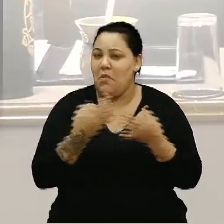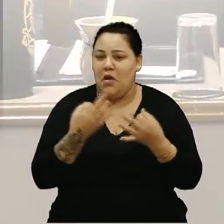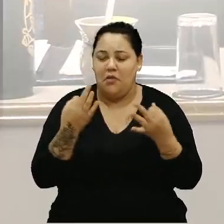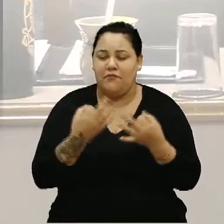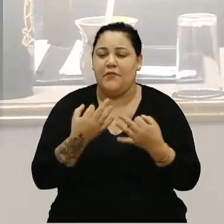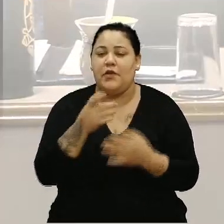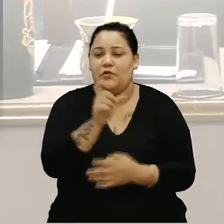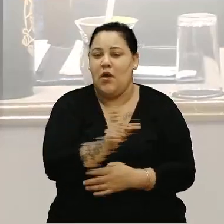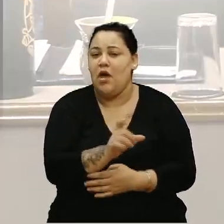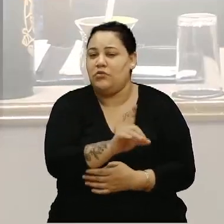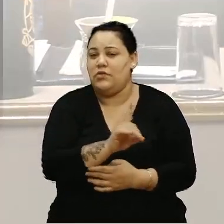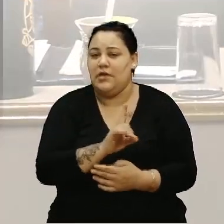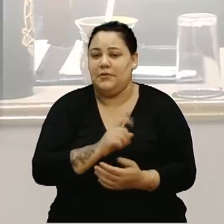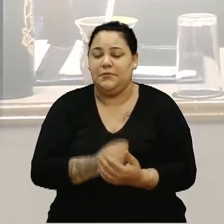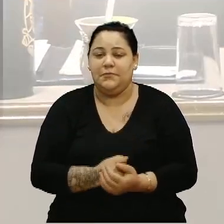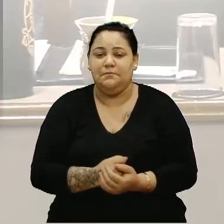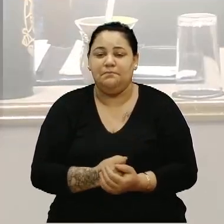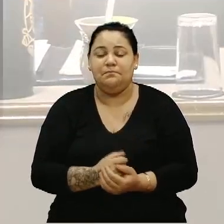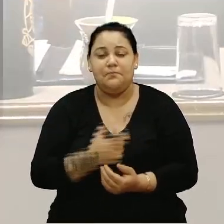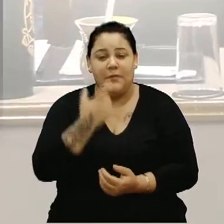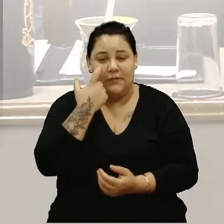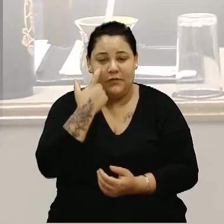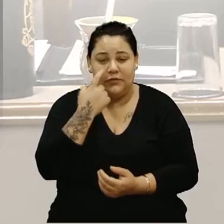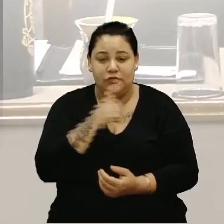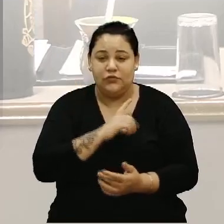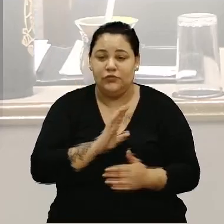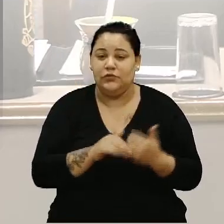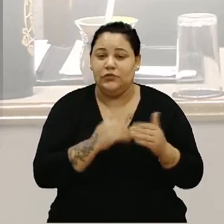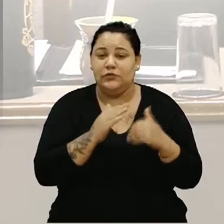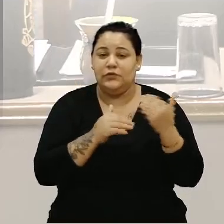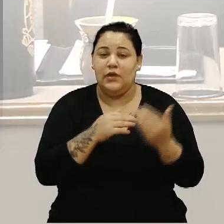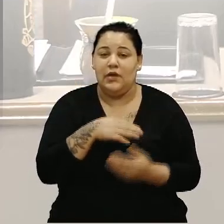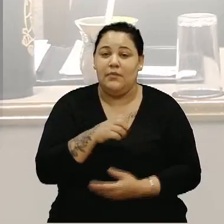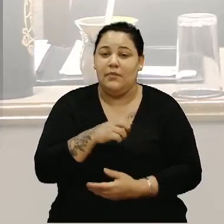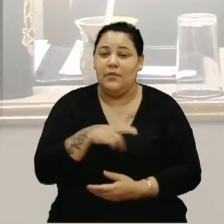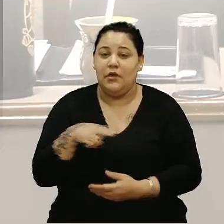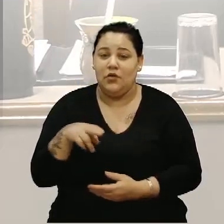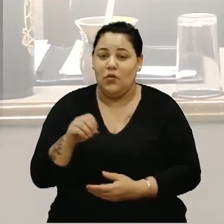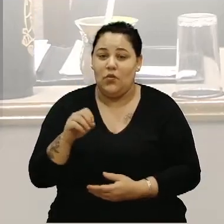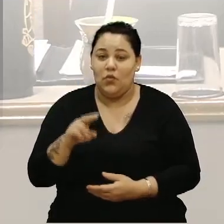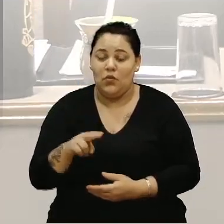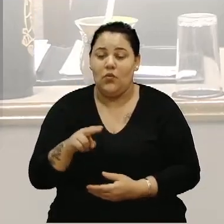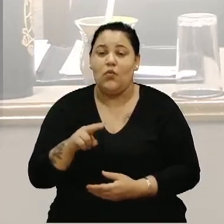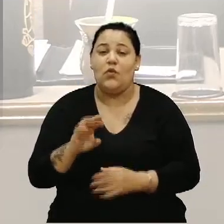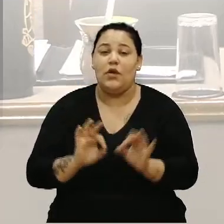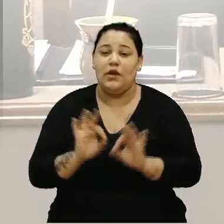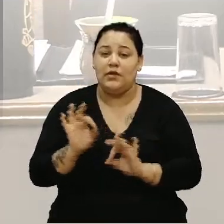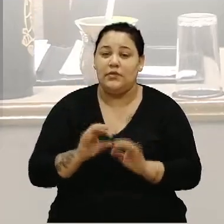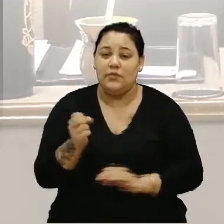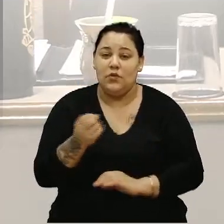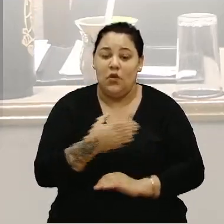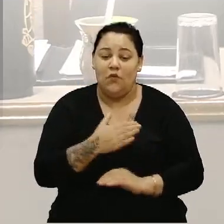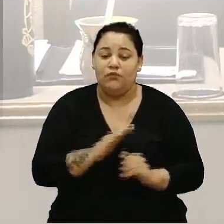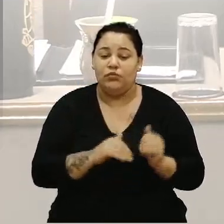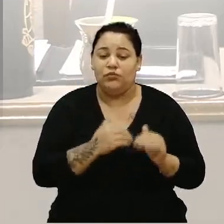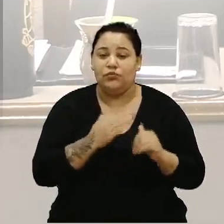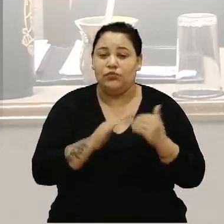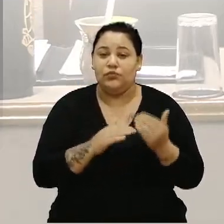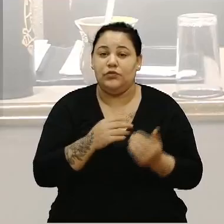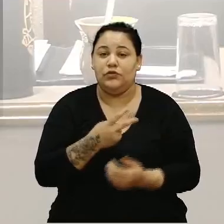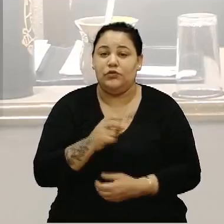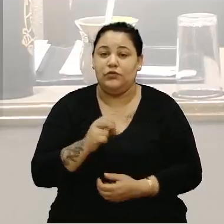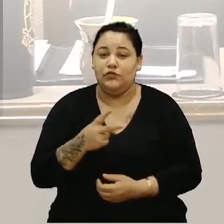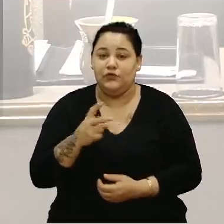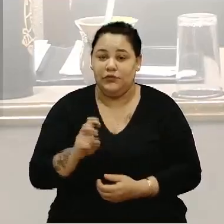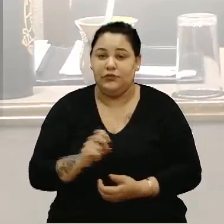clientes. Prevendo um crescimento contínuo, a Menon Atacadista planeja uma nova ampliação para